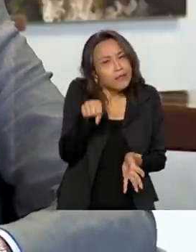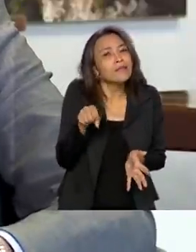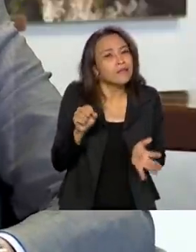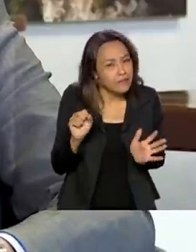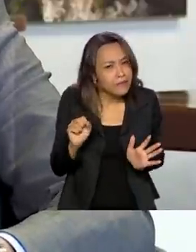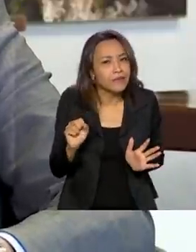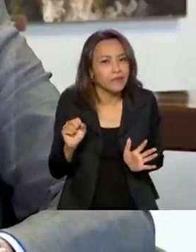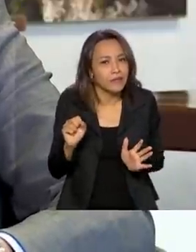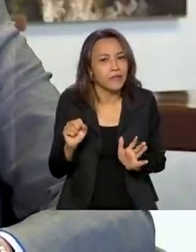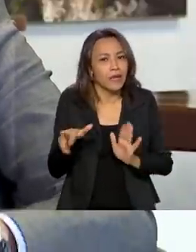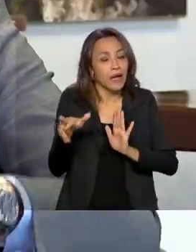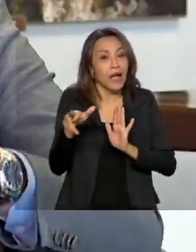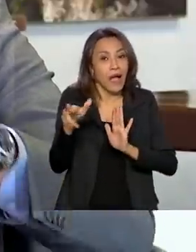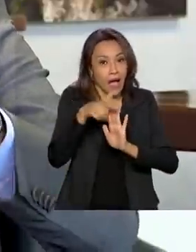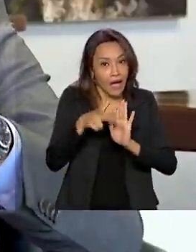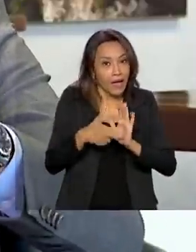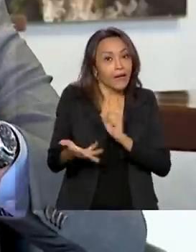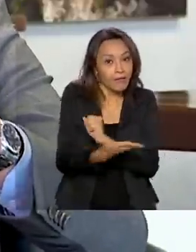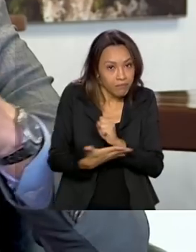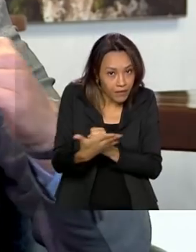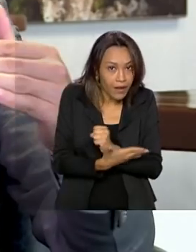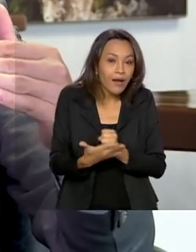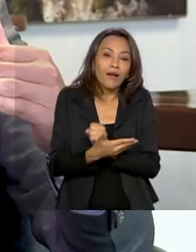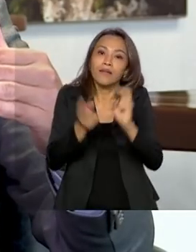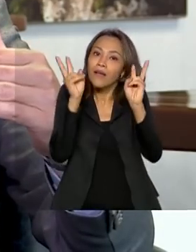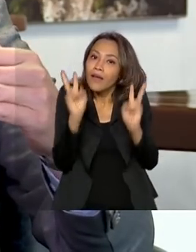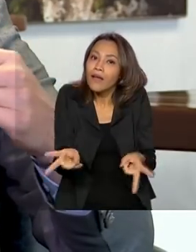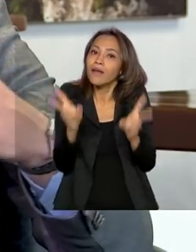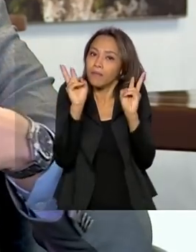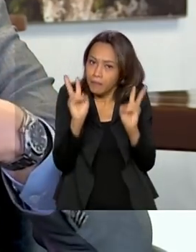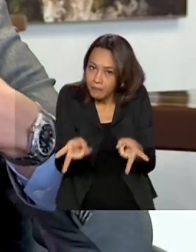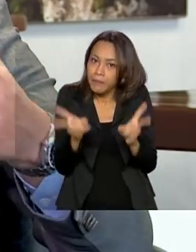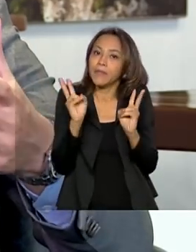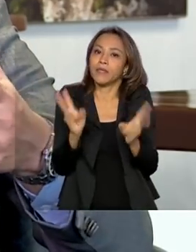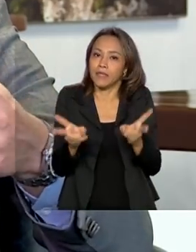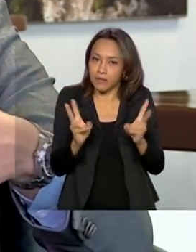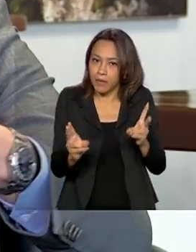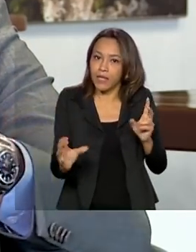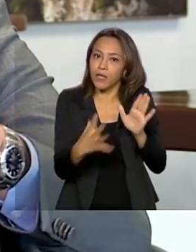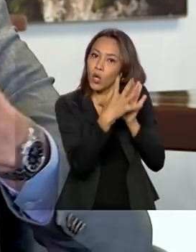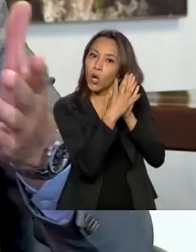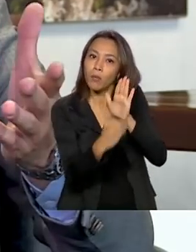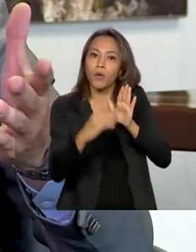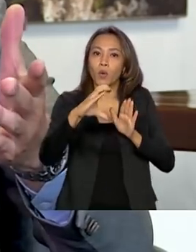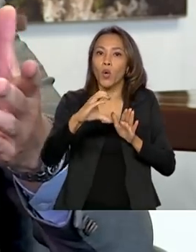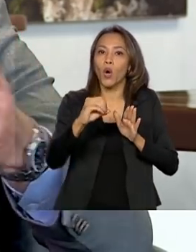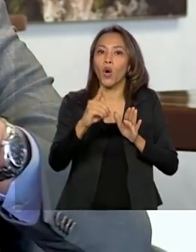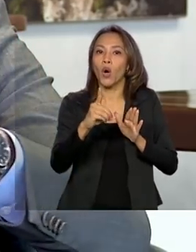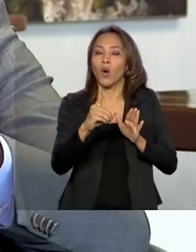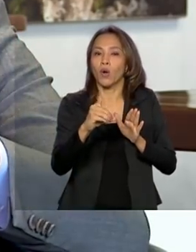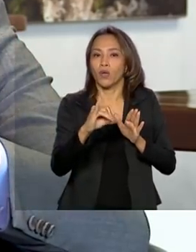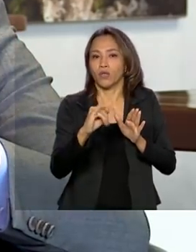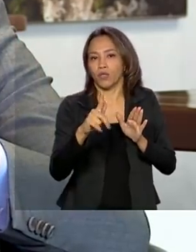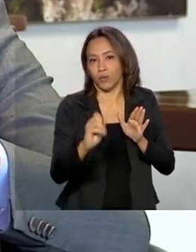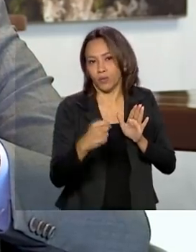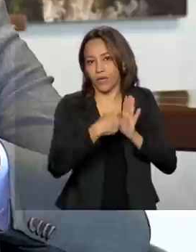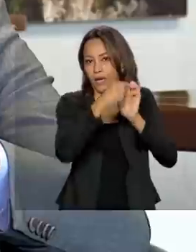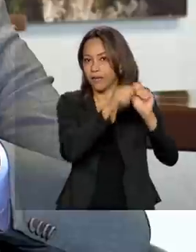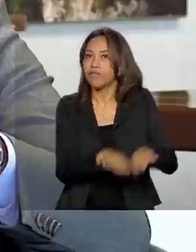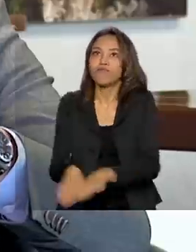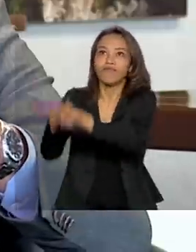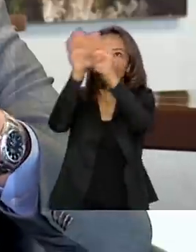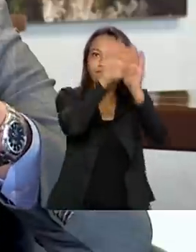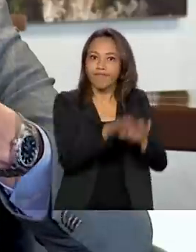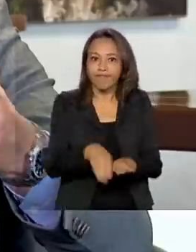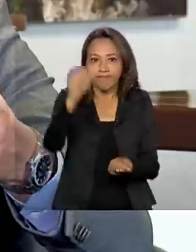o princípio é o mesmo. A regra de base é o Código Florestal, que é a regra de âmbito nacional,